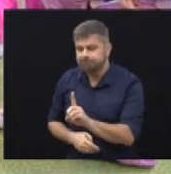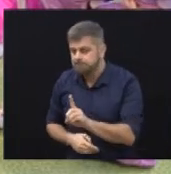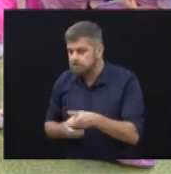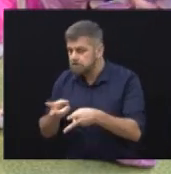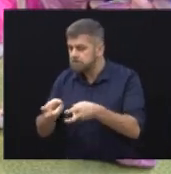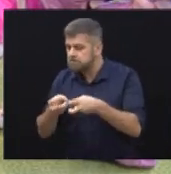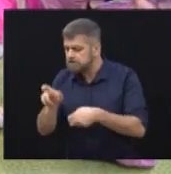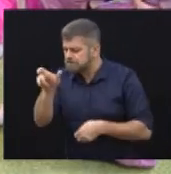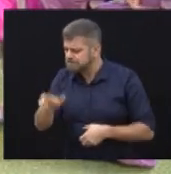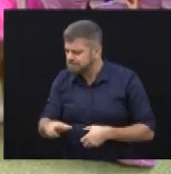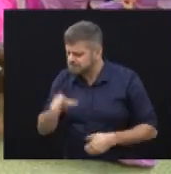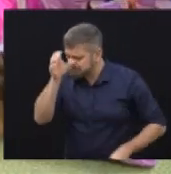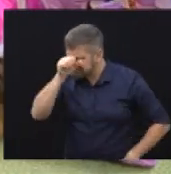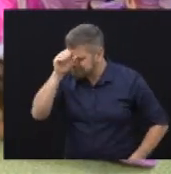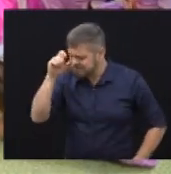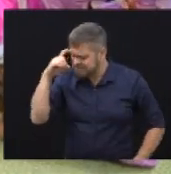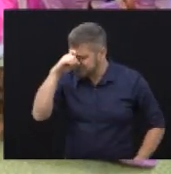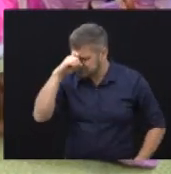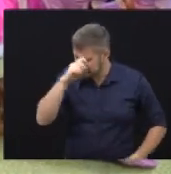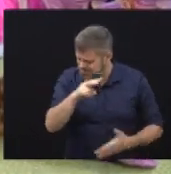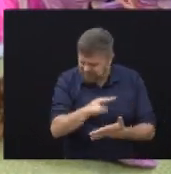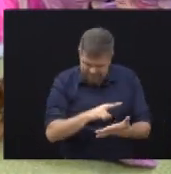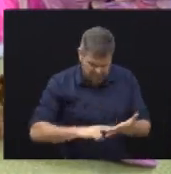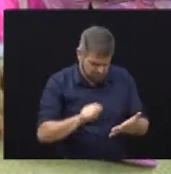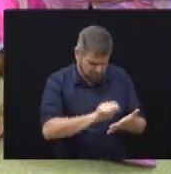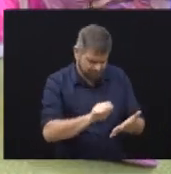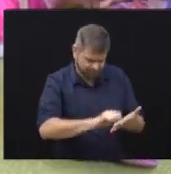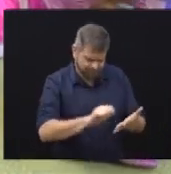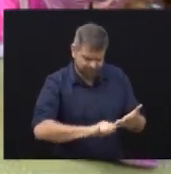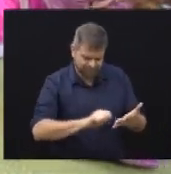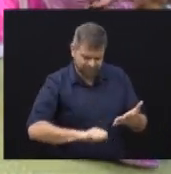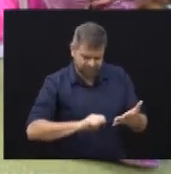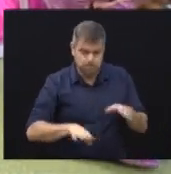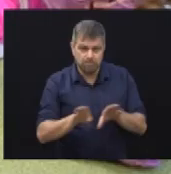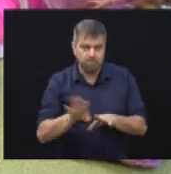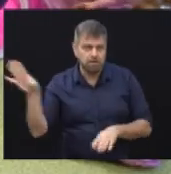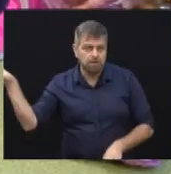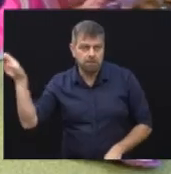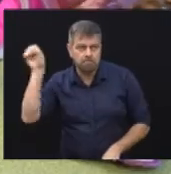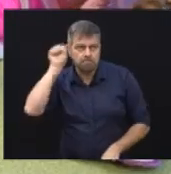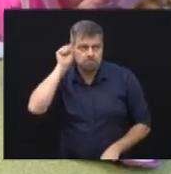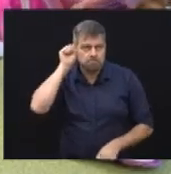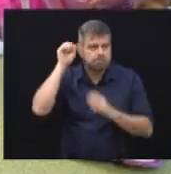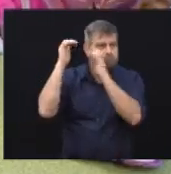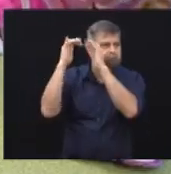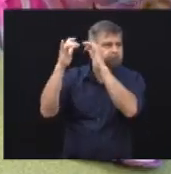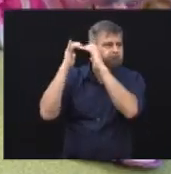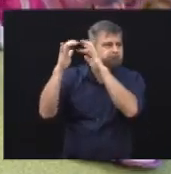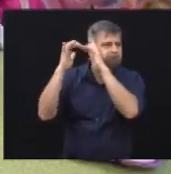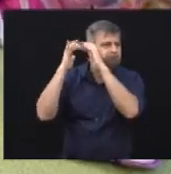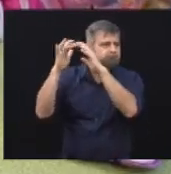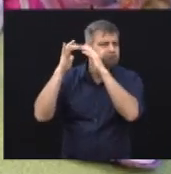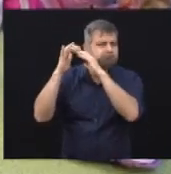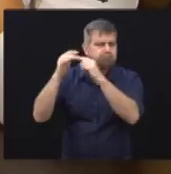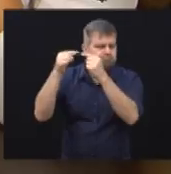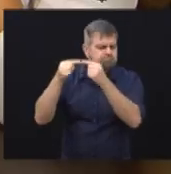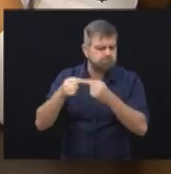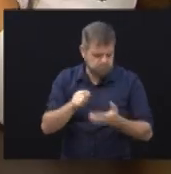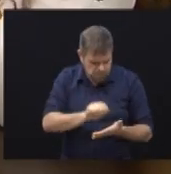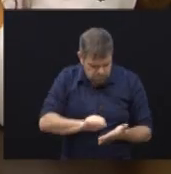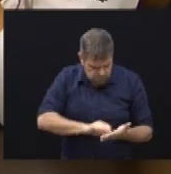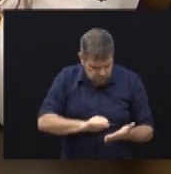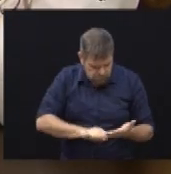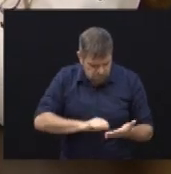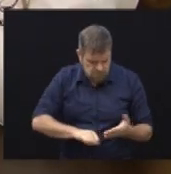dificuldade de aprendizagem, em leitura escrita, a questão do processamento auditivo, né, que é não só aquela questão